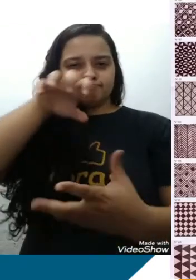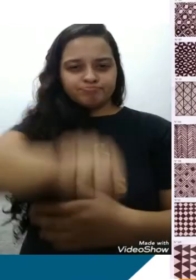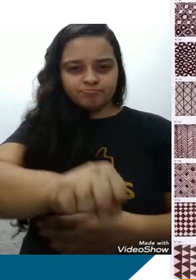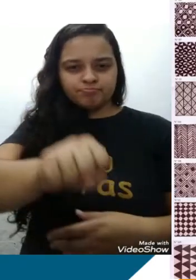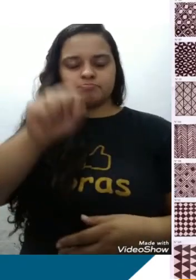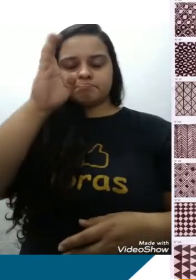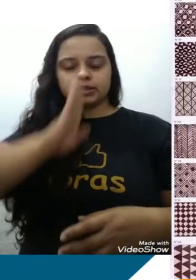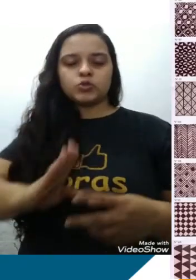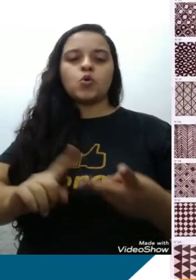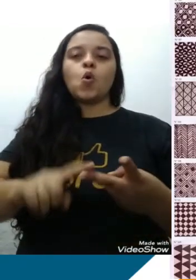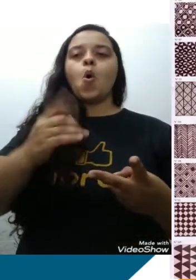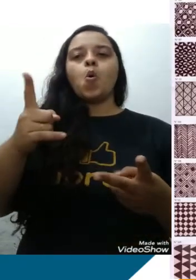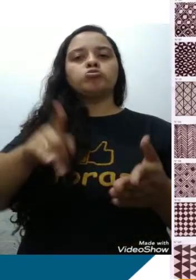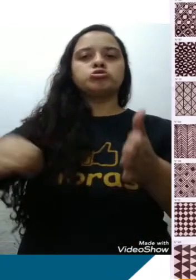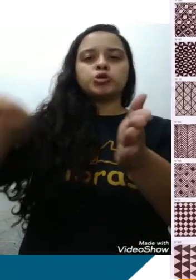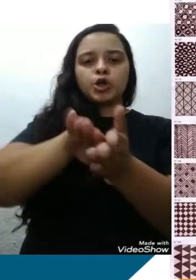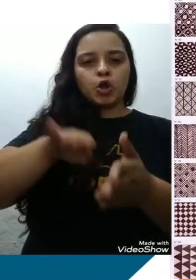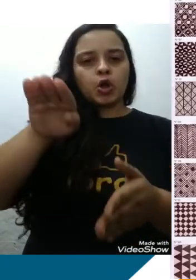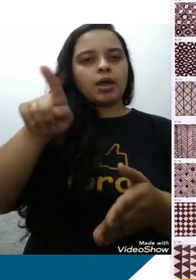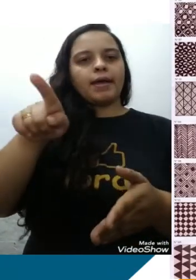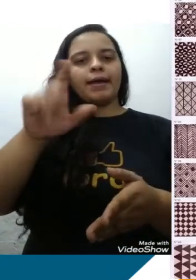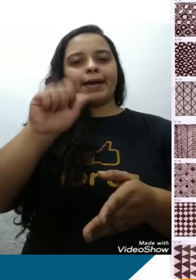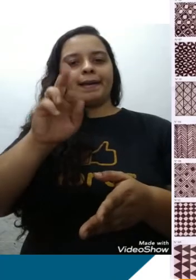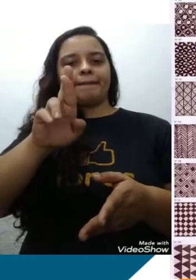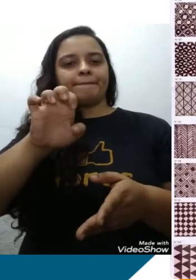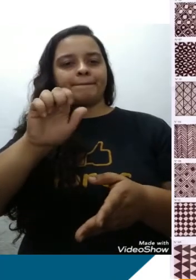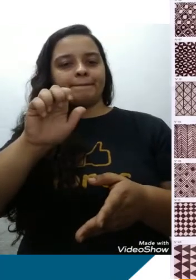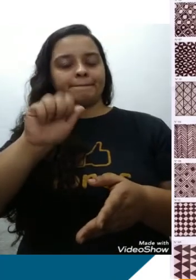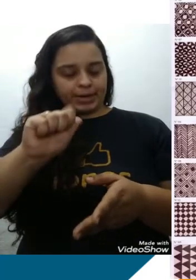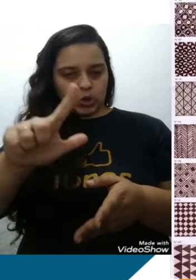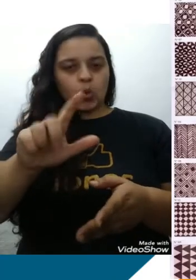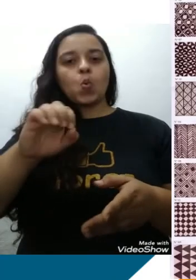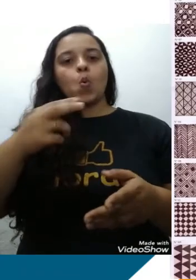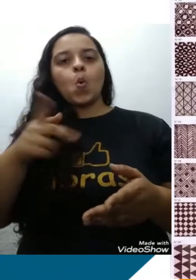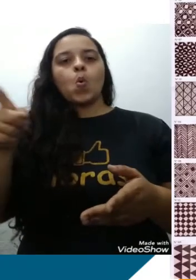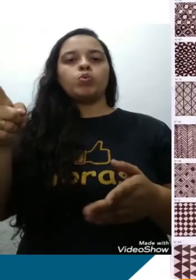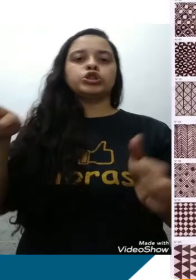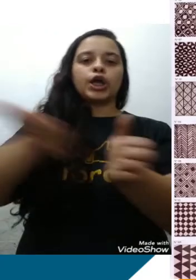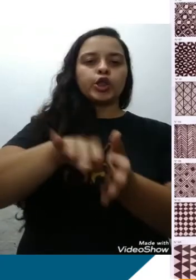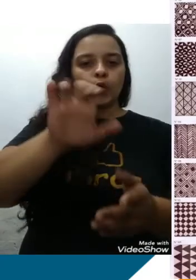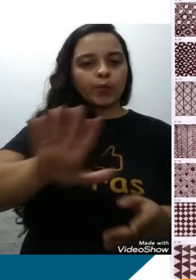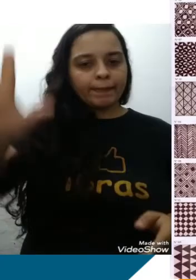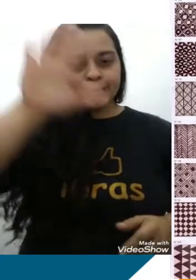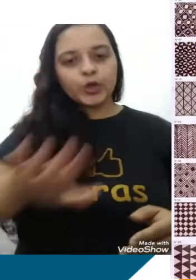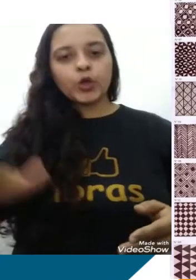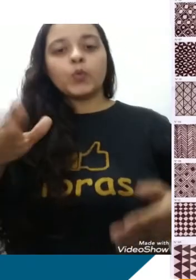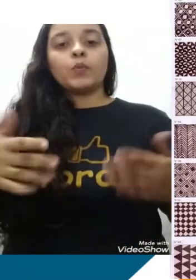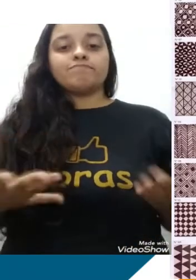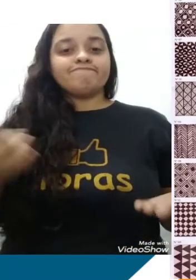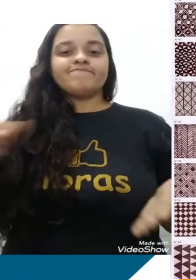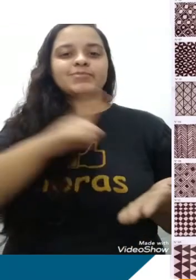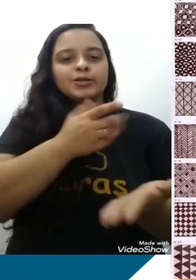antes da descoberta pelos europeus, ou a chegada de Cabral, ou o período pré-cabralino. E